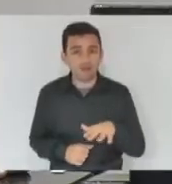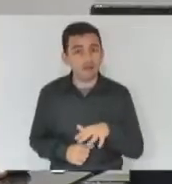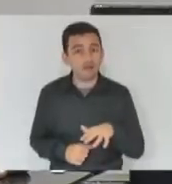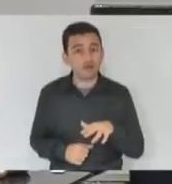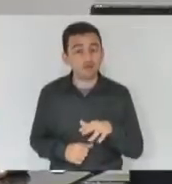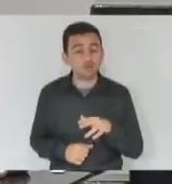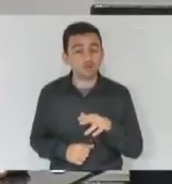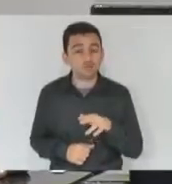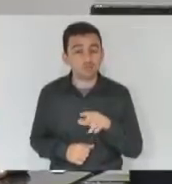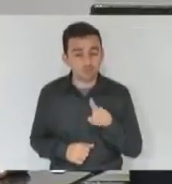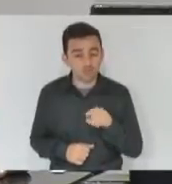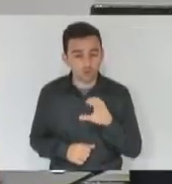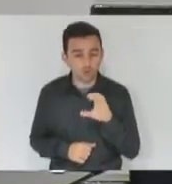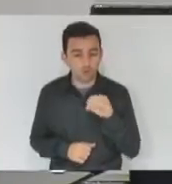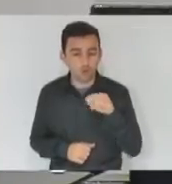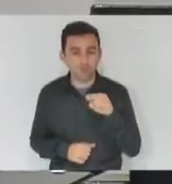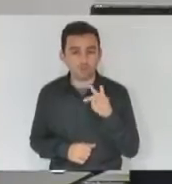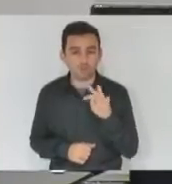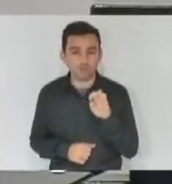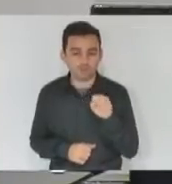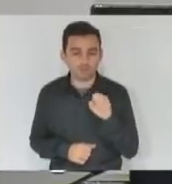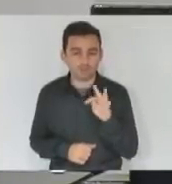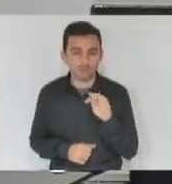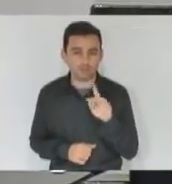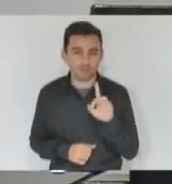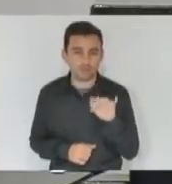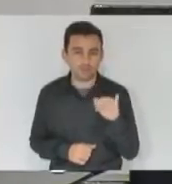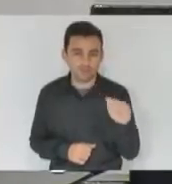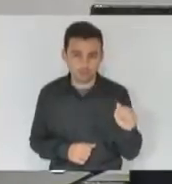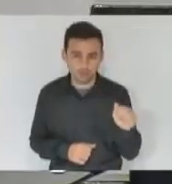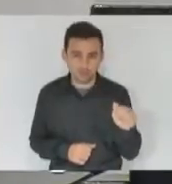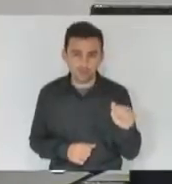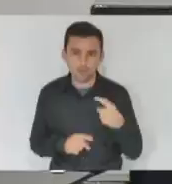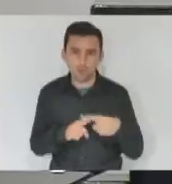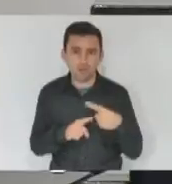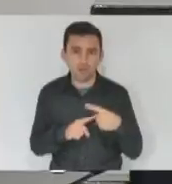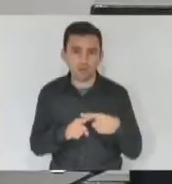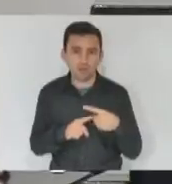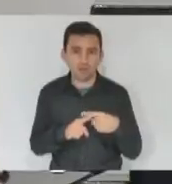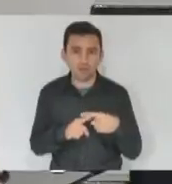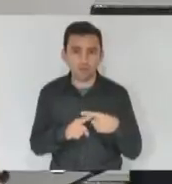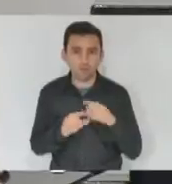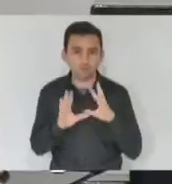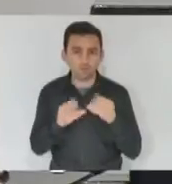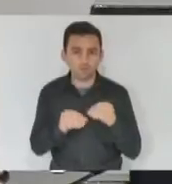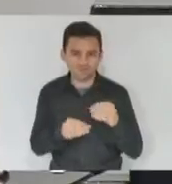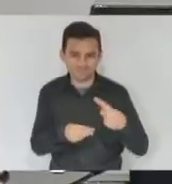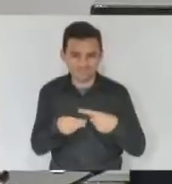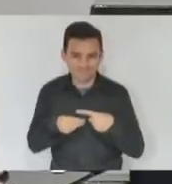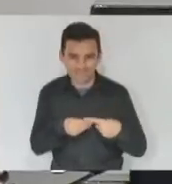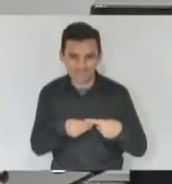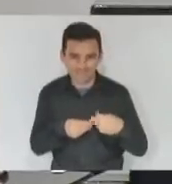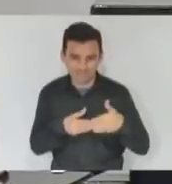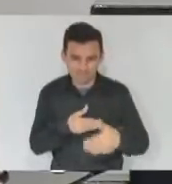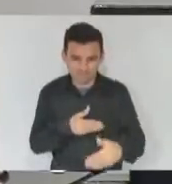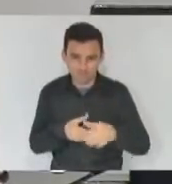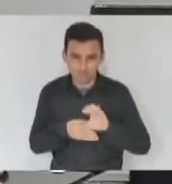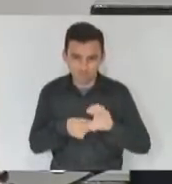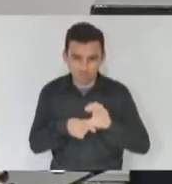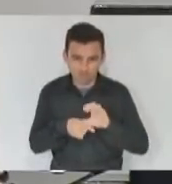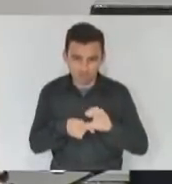contestada, porque todos os municípios, a partir de Curitibanos,